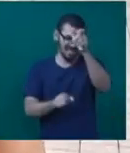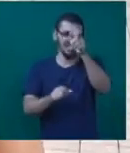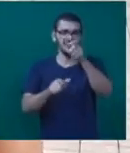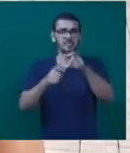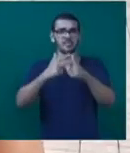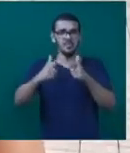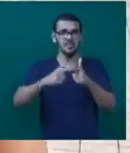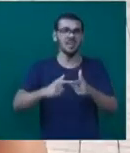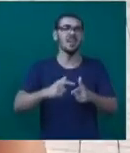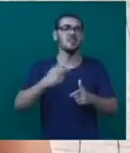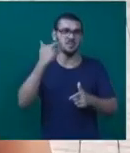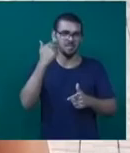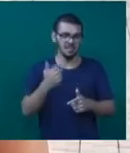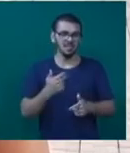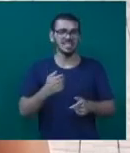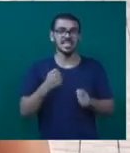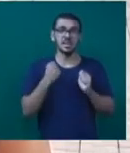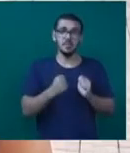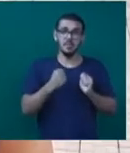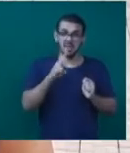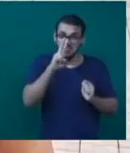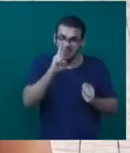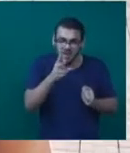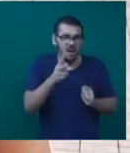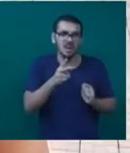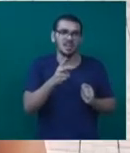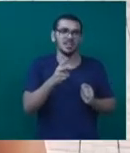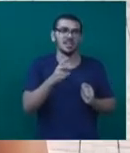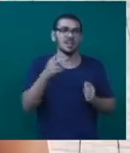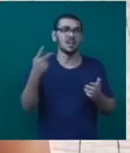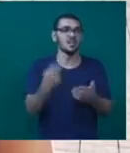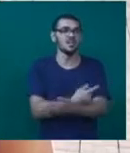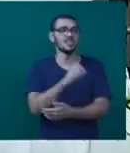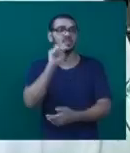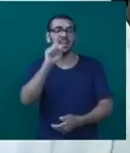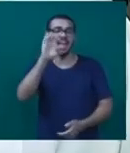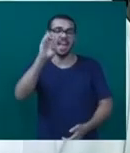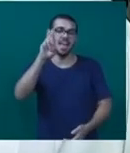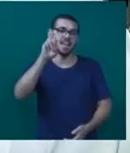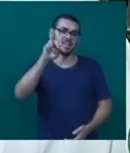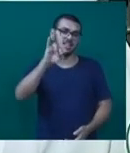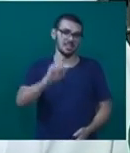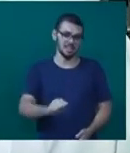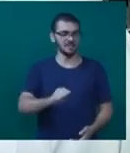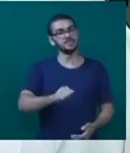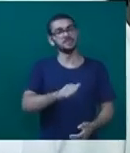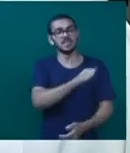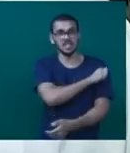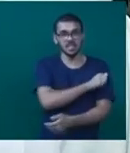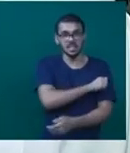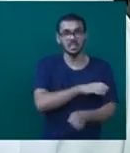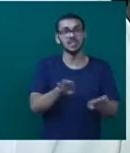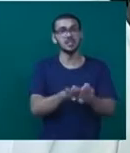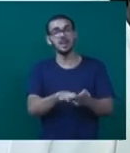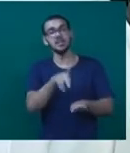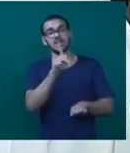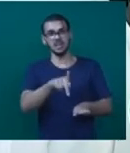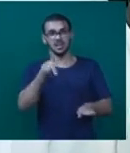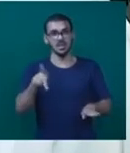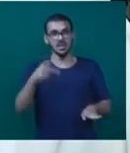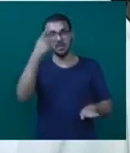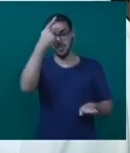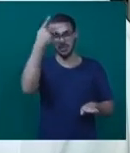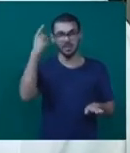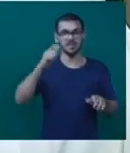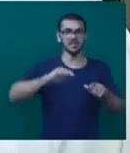podem se agravar, contribuindo para o surgimento das conhecidas hérnias de disco. Estudantes, professores, pessoas que